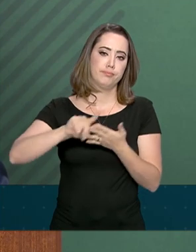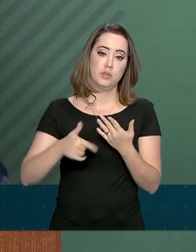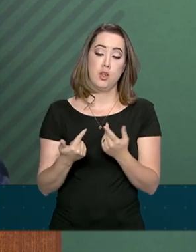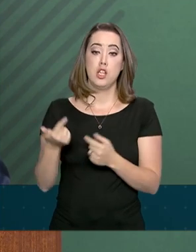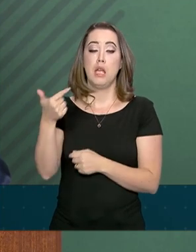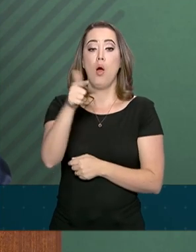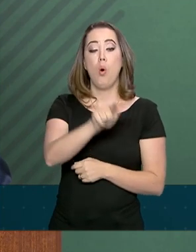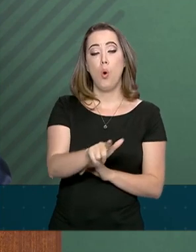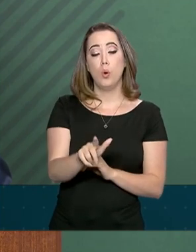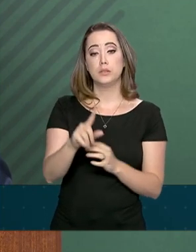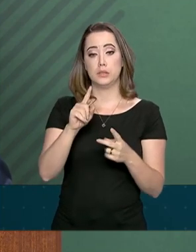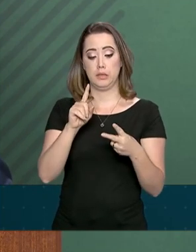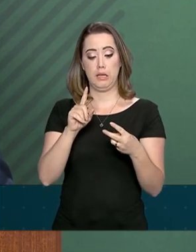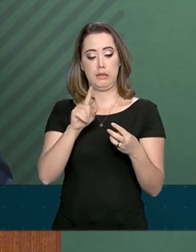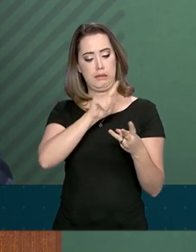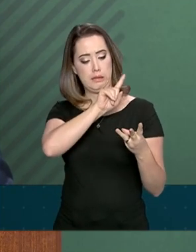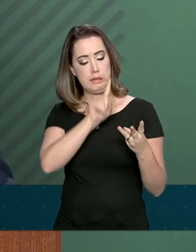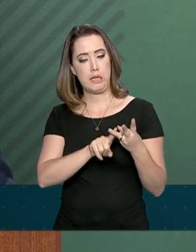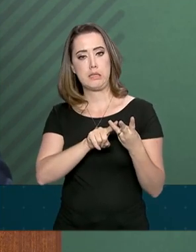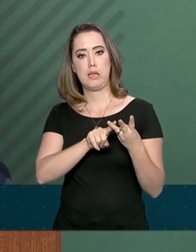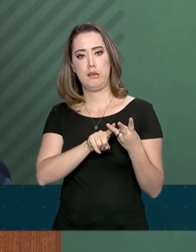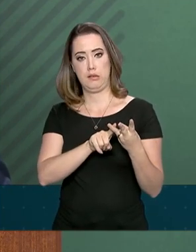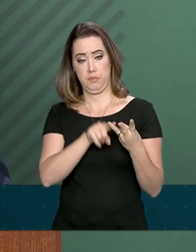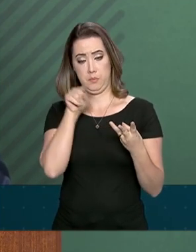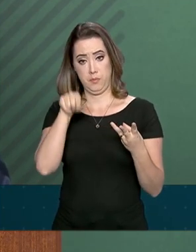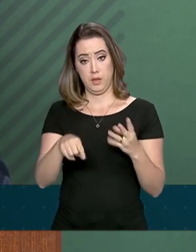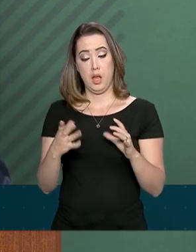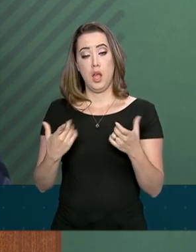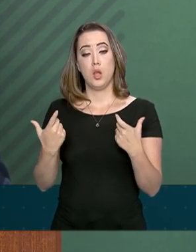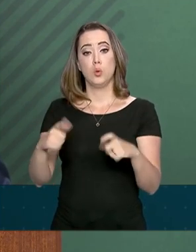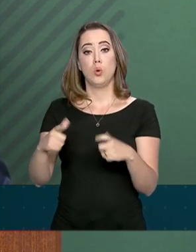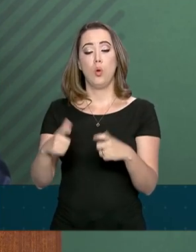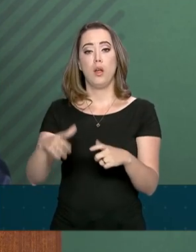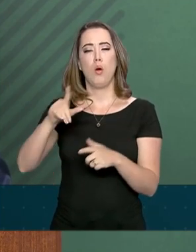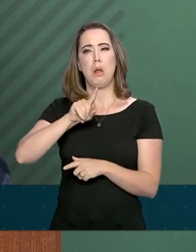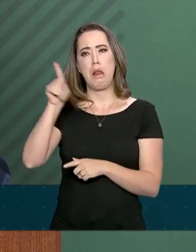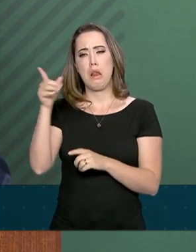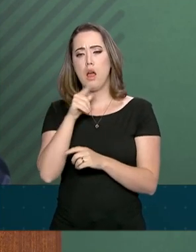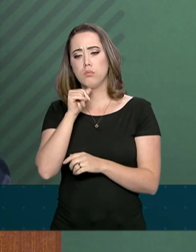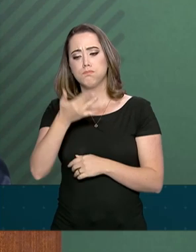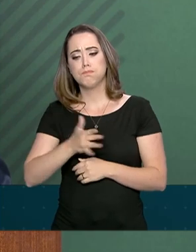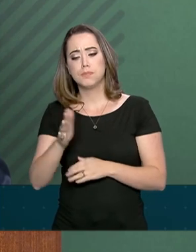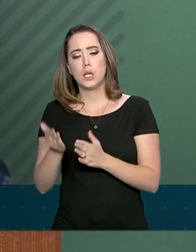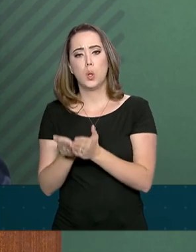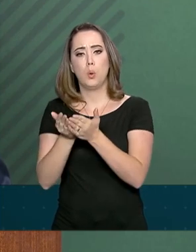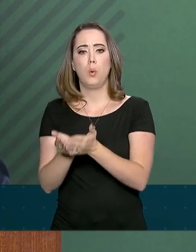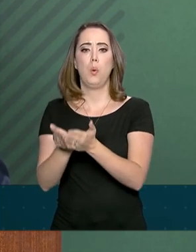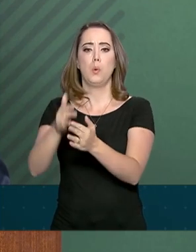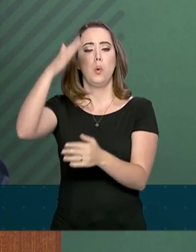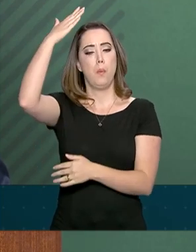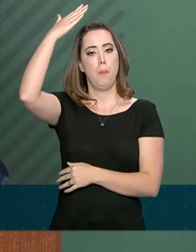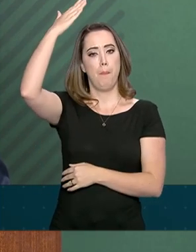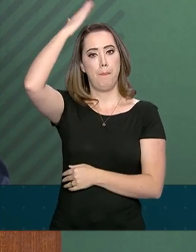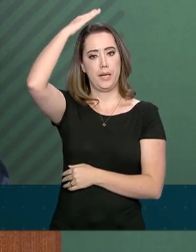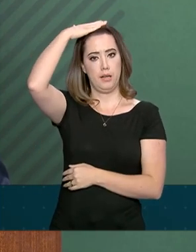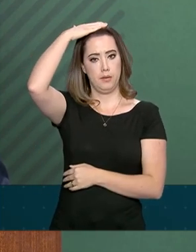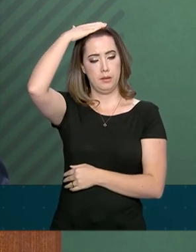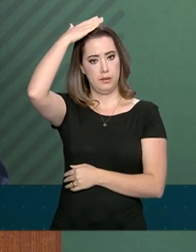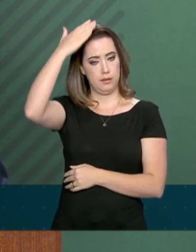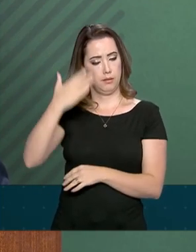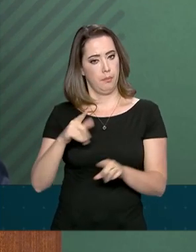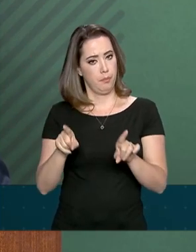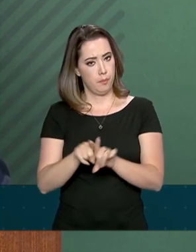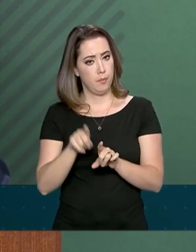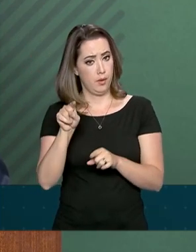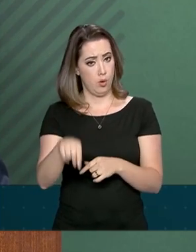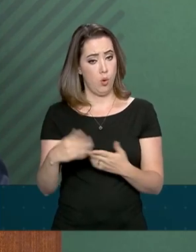paranaguá destinada à movimentação de celulose os arrendamentos propostos no leilão de